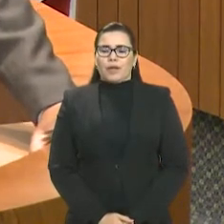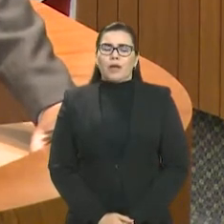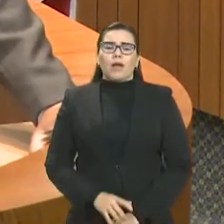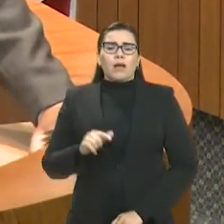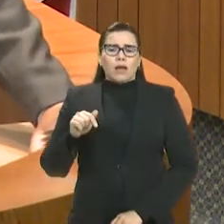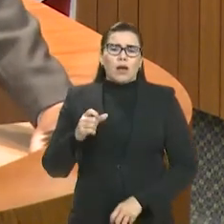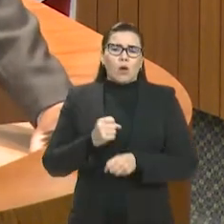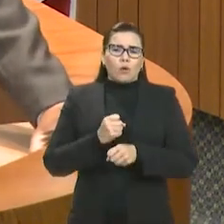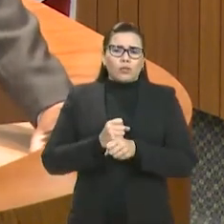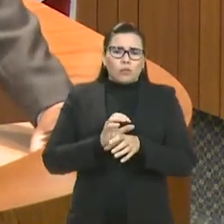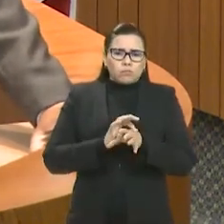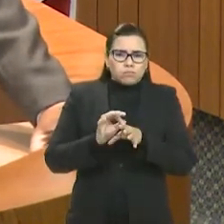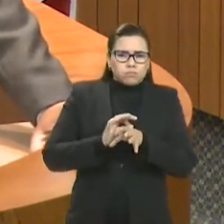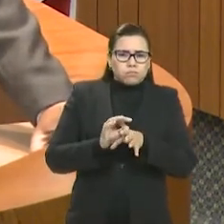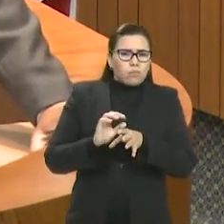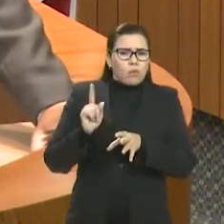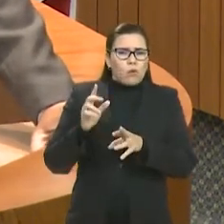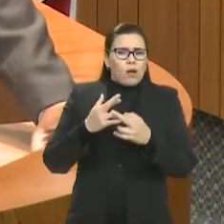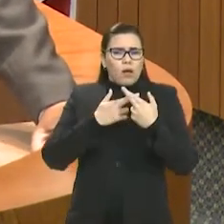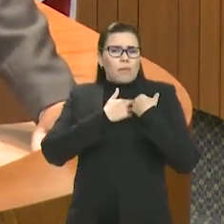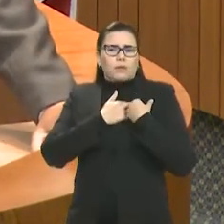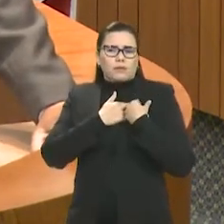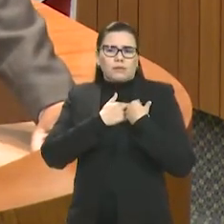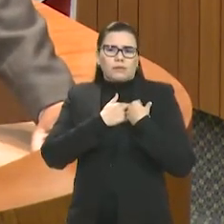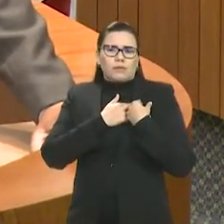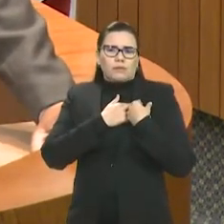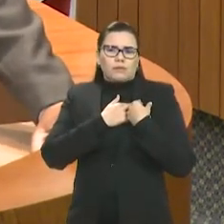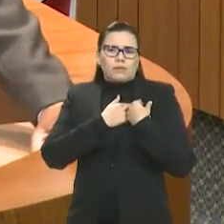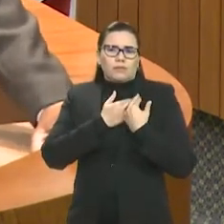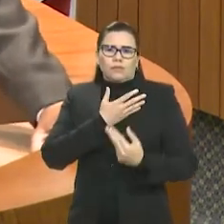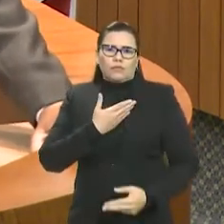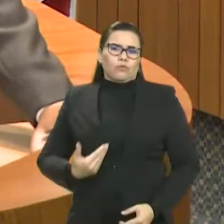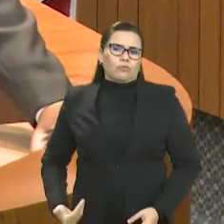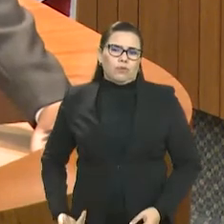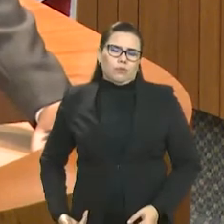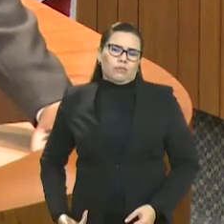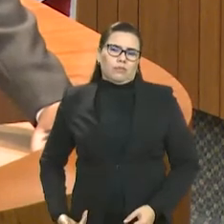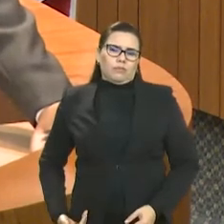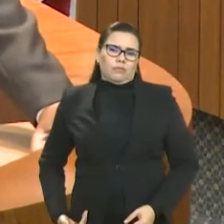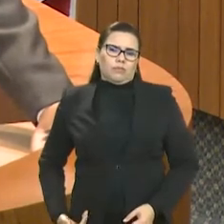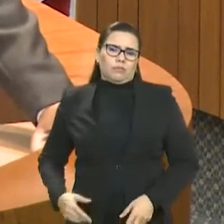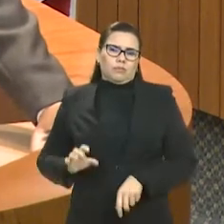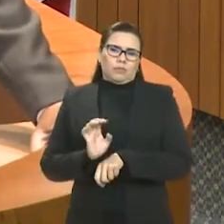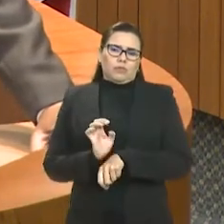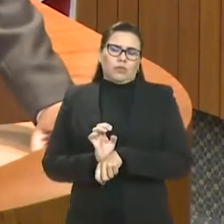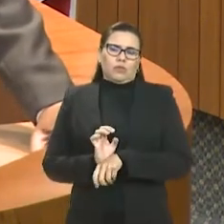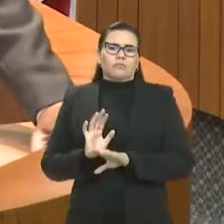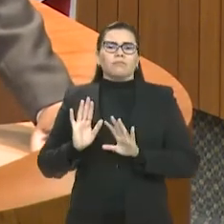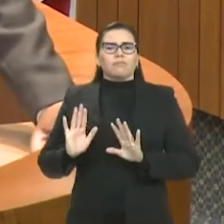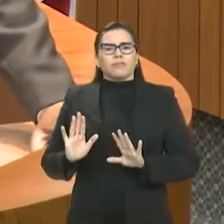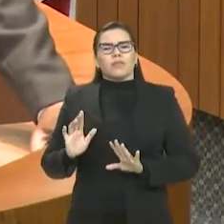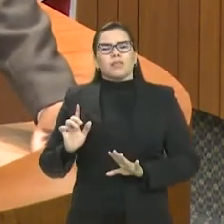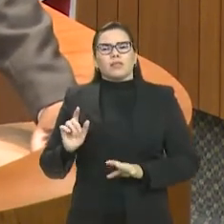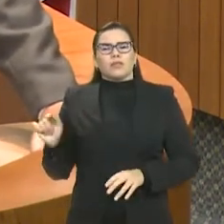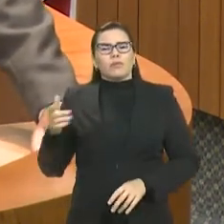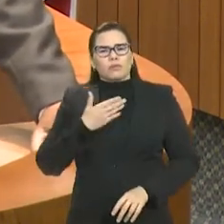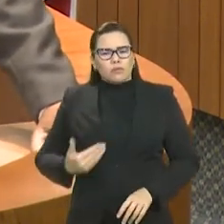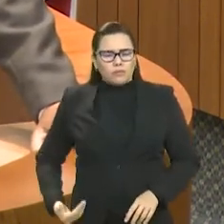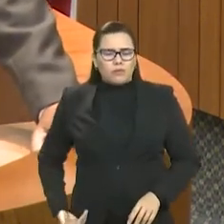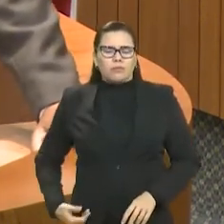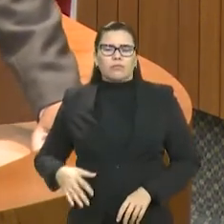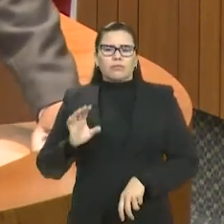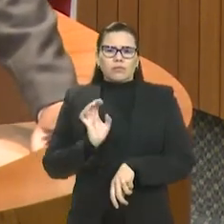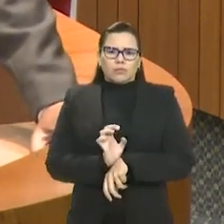estado, as vias urbanas, o governo do estado sempre atendeu a nossa Imperatriz. Digo